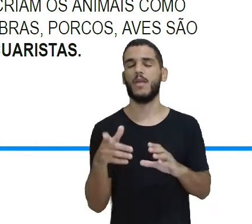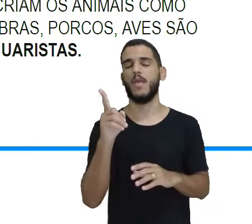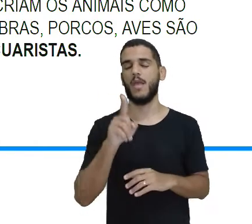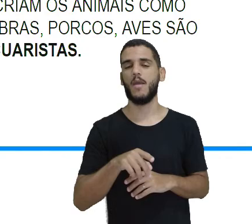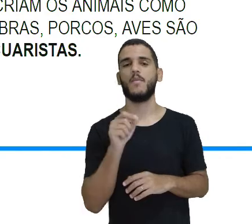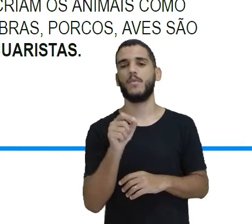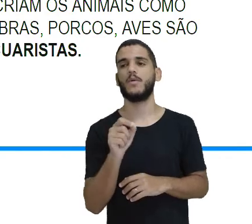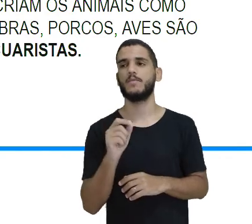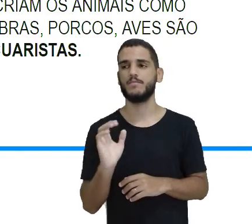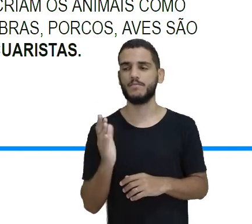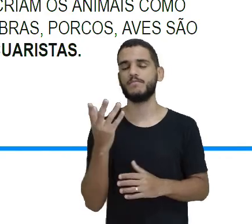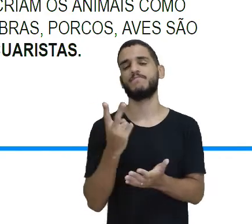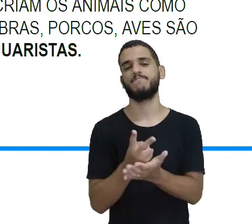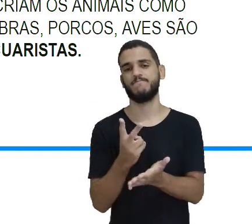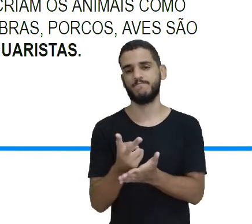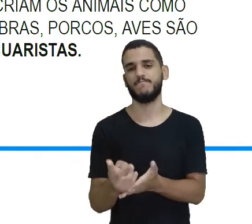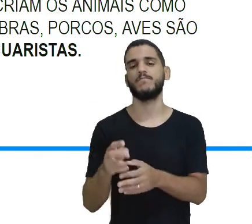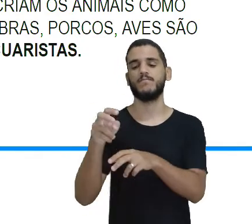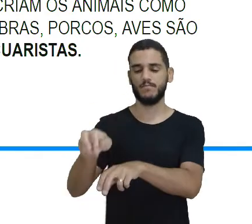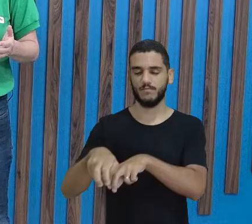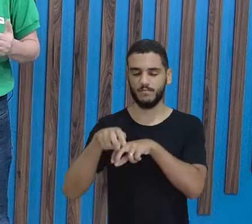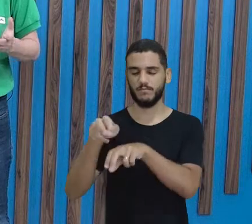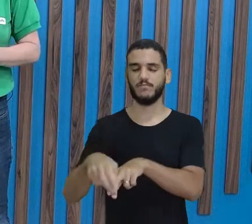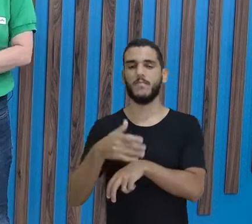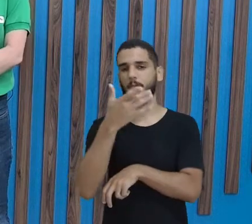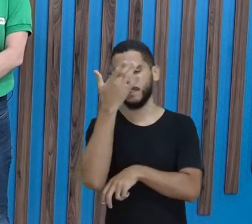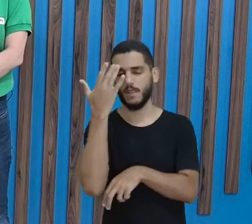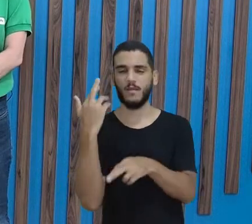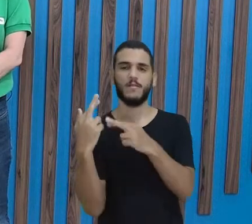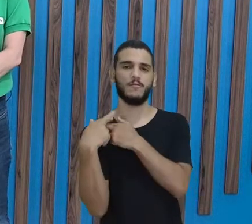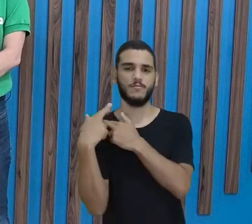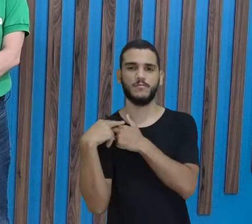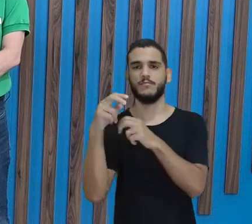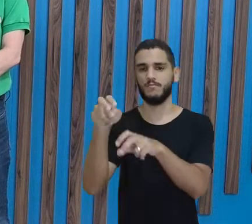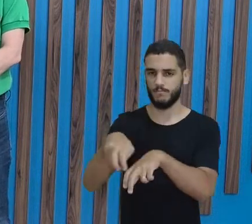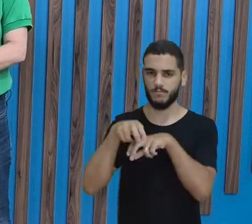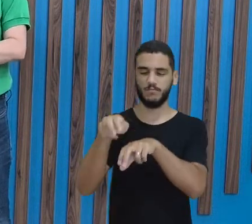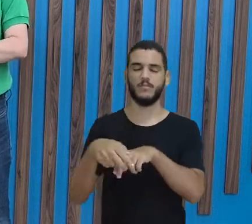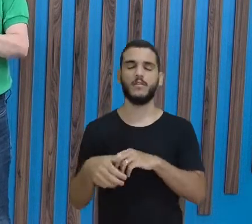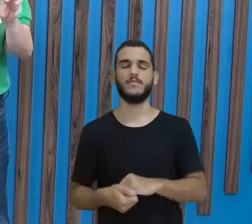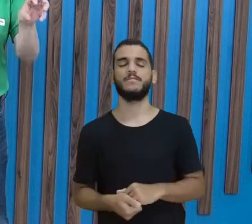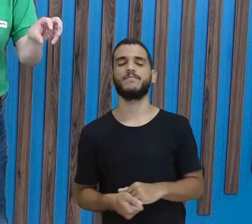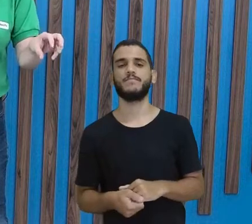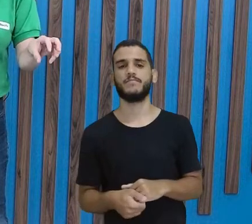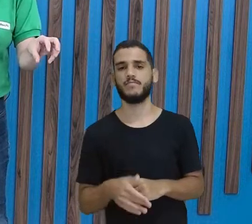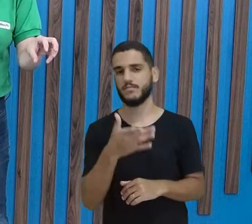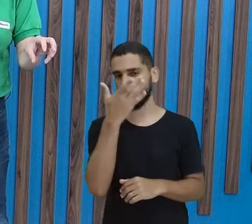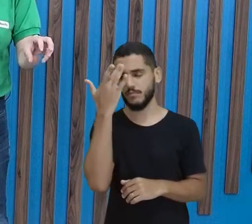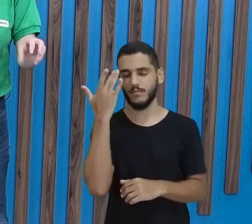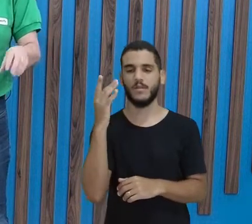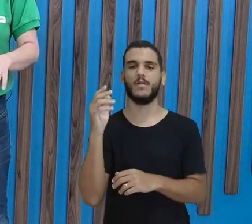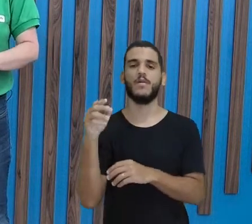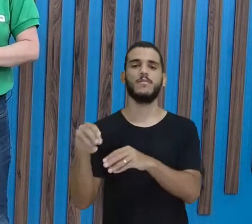que acontecem muito na área rural. Os agricultores e os pecuaristas. Agricultor que cuida da